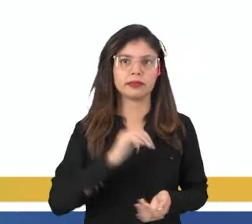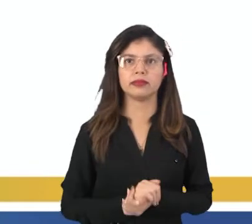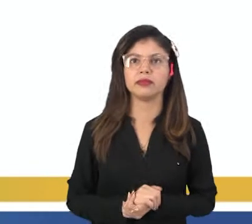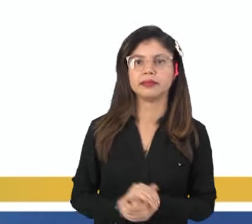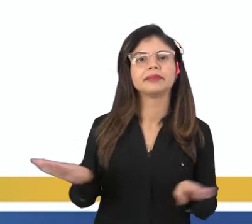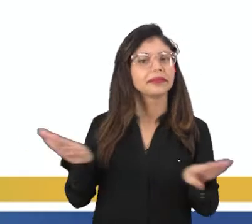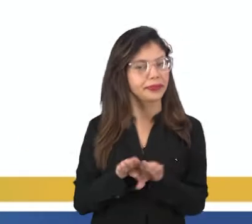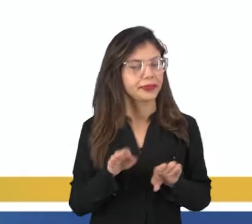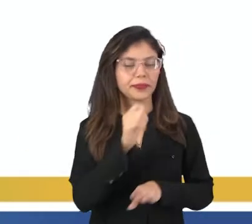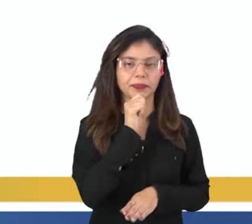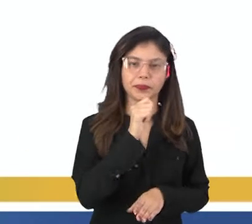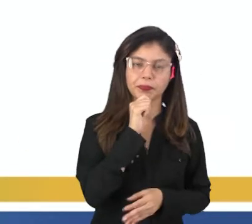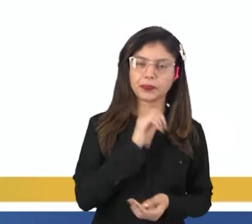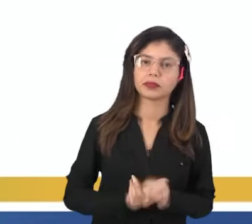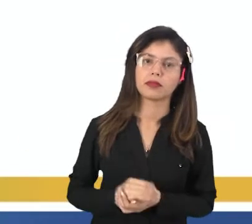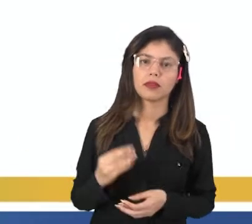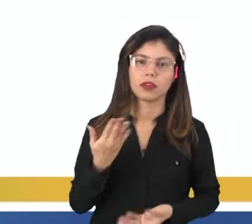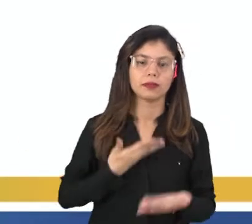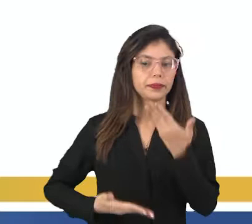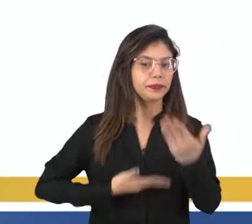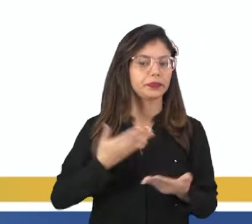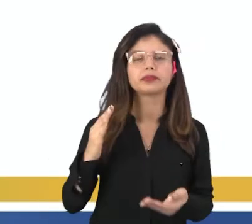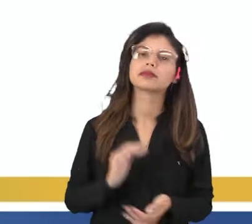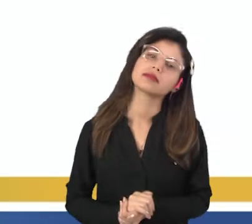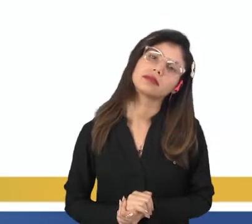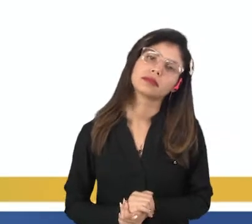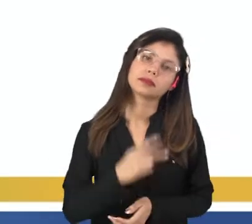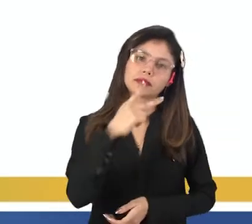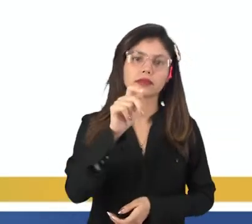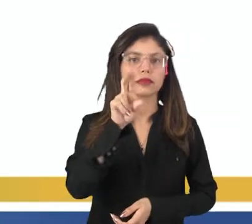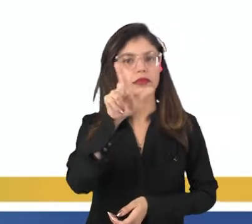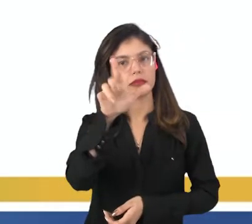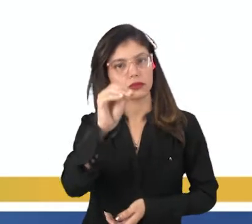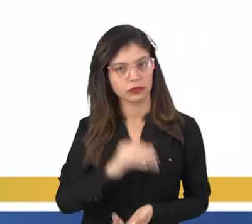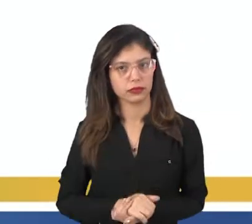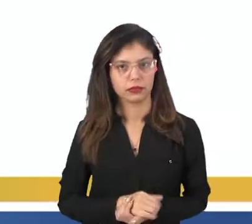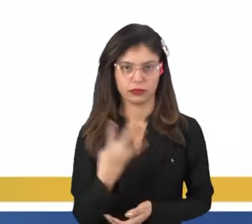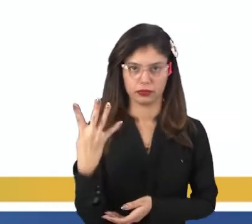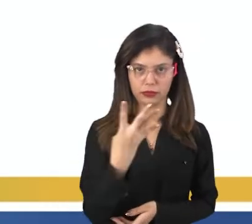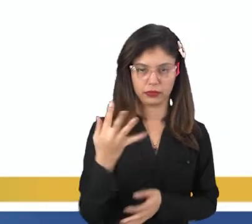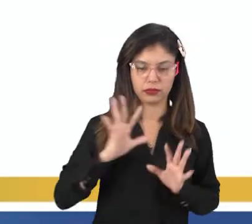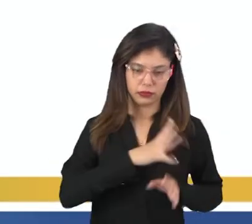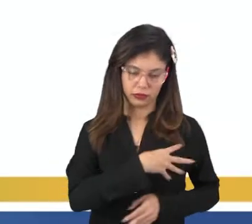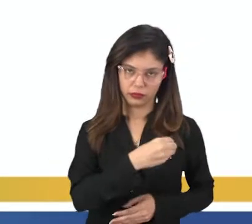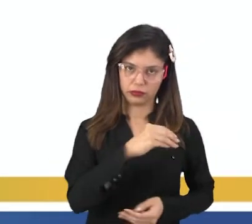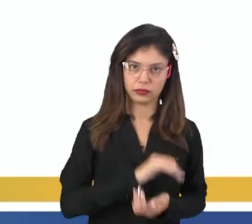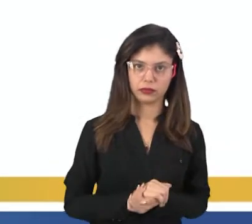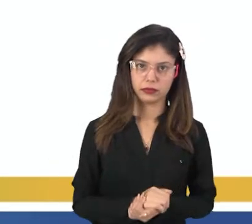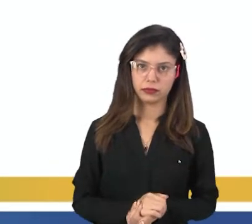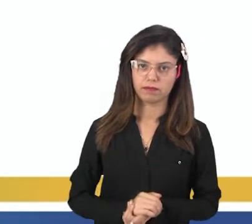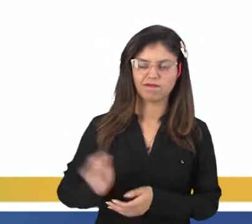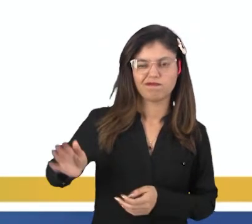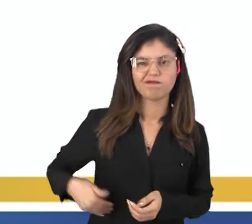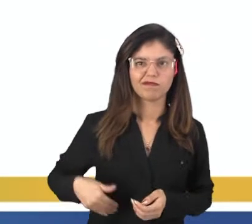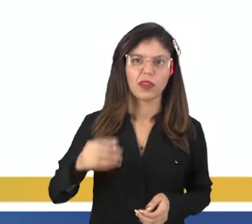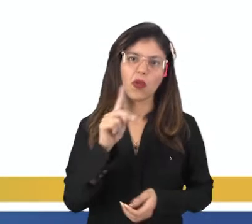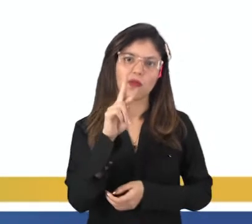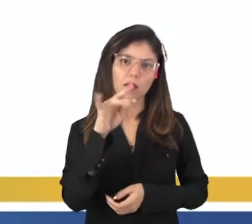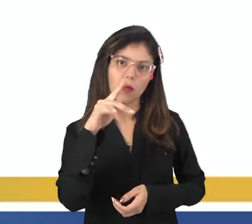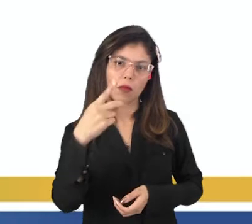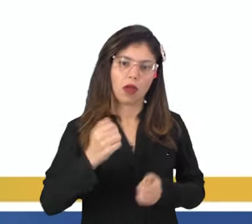a Trama ainda gira em torno da vivência de Paulo com as quatro filhas e pontuam a crise familiar